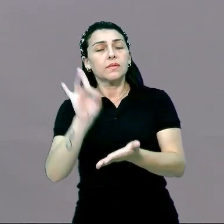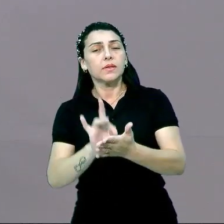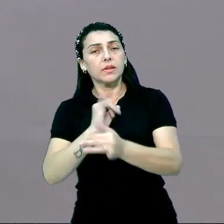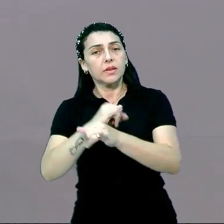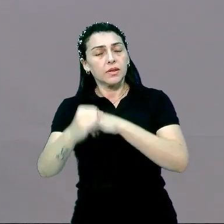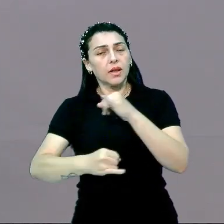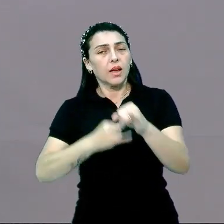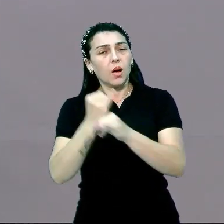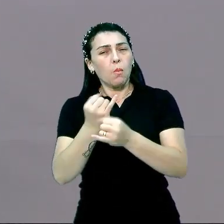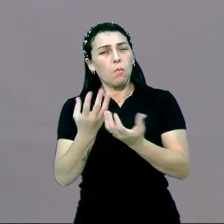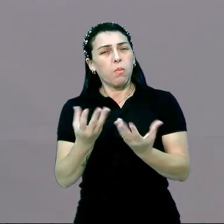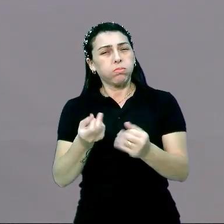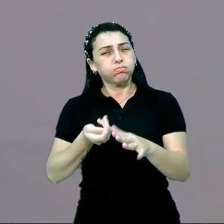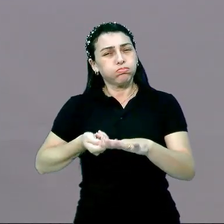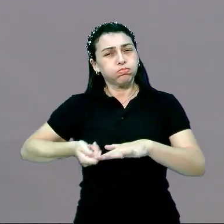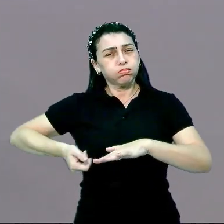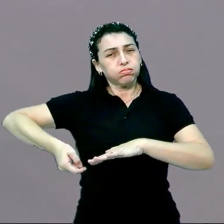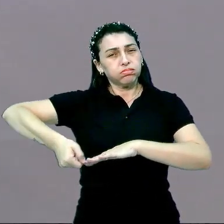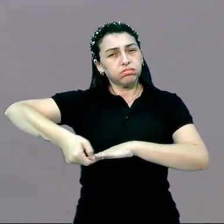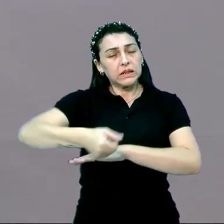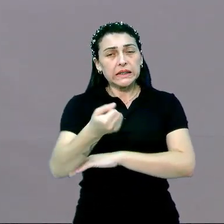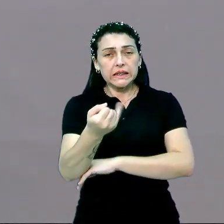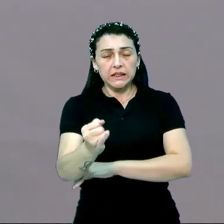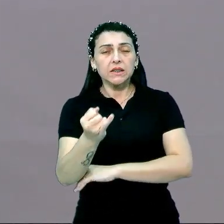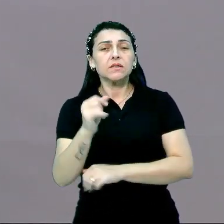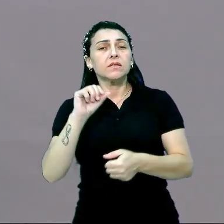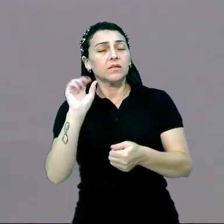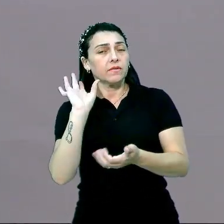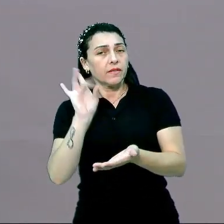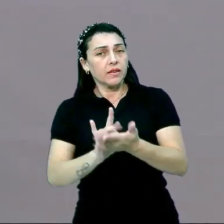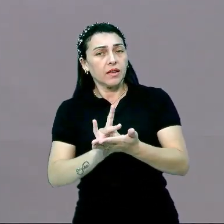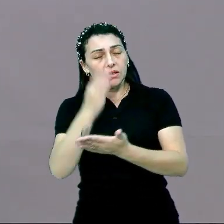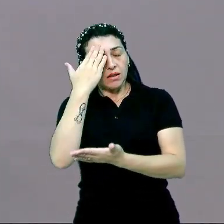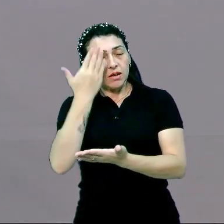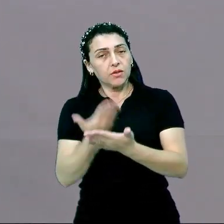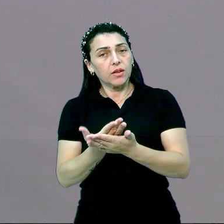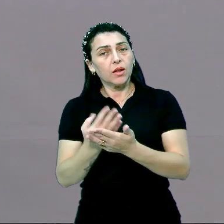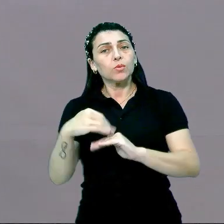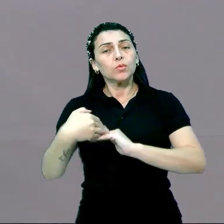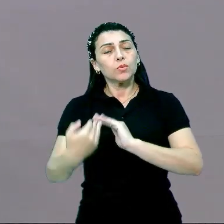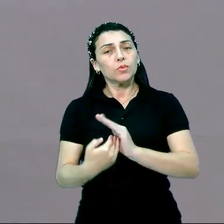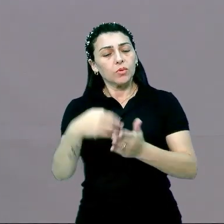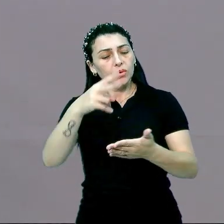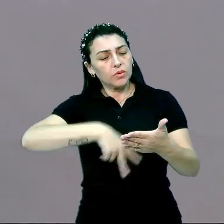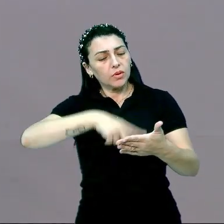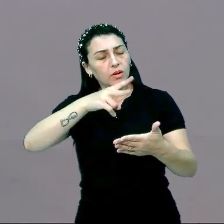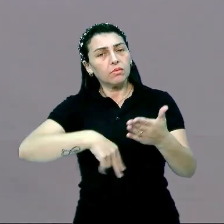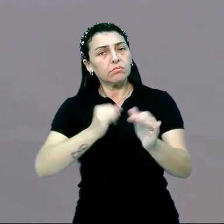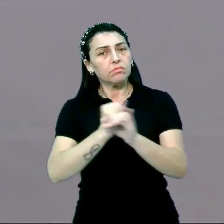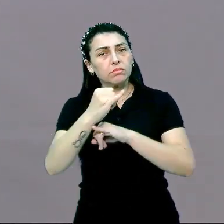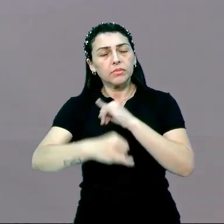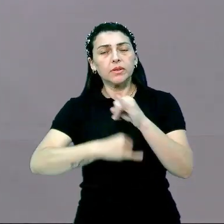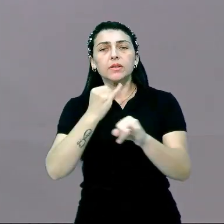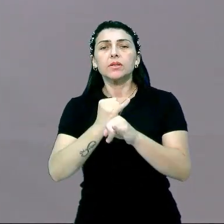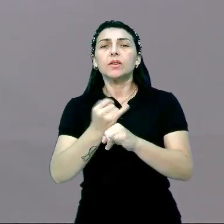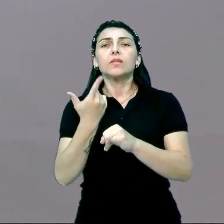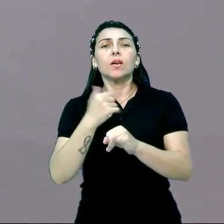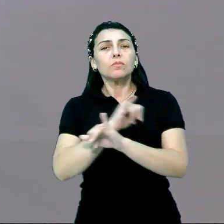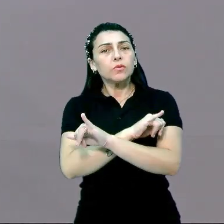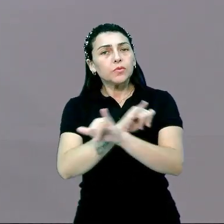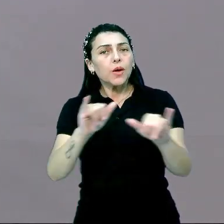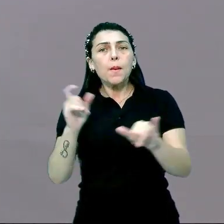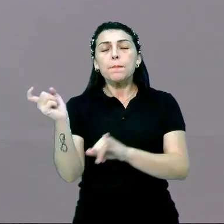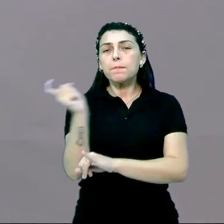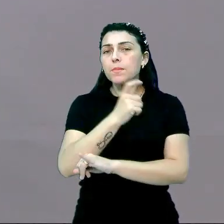internet ela está cheia de fake news. E aí, se nós formos realmente acreditar em tudo que nós lermos na internet, nós vamos estar